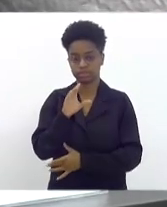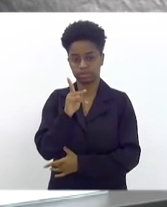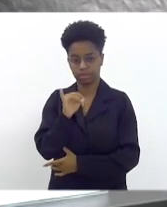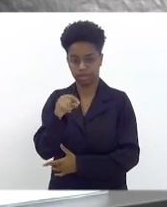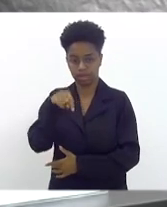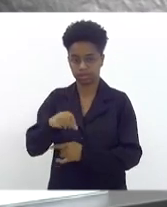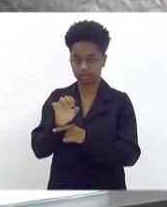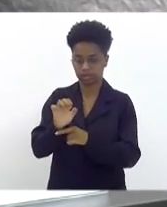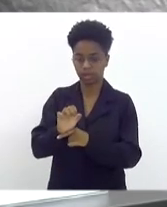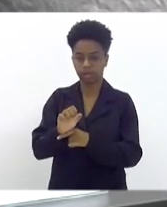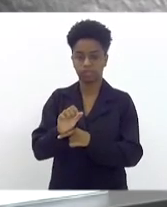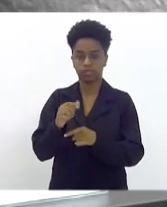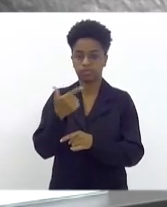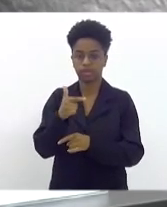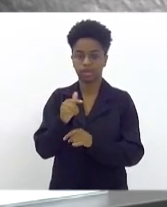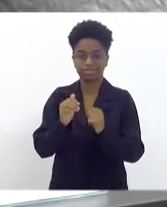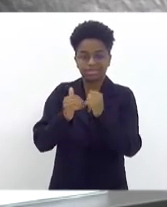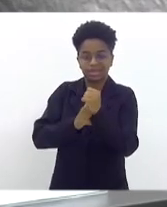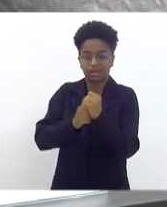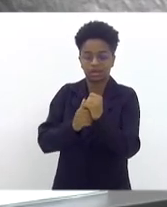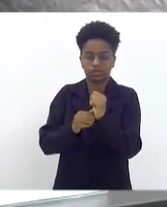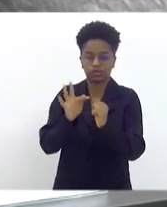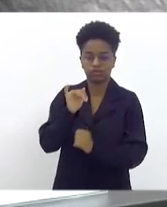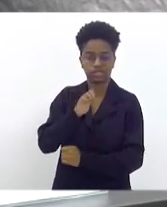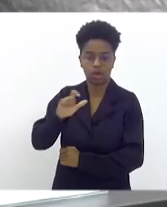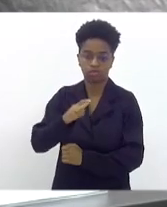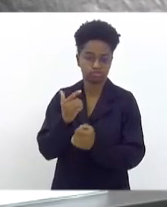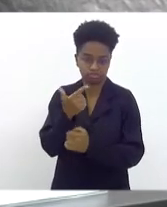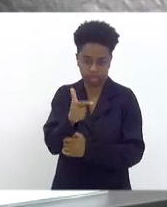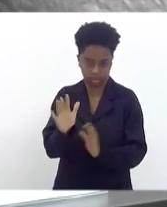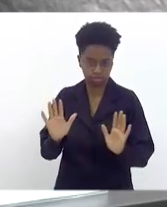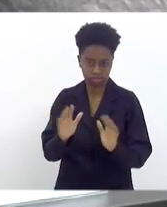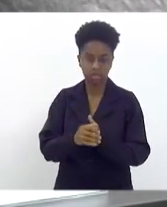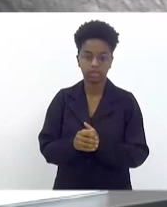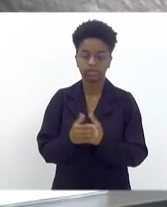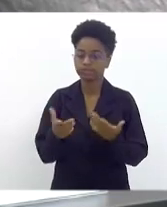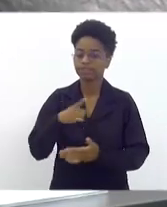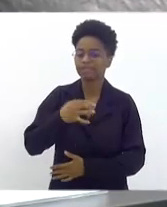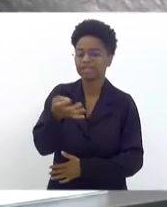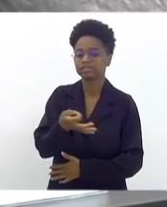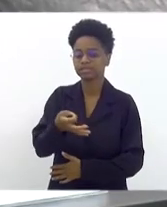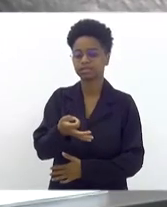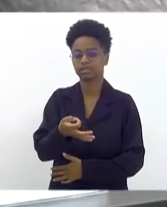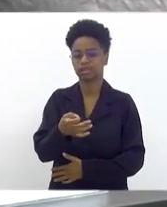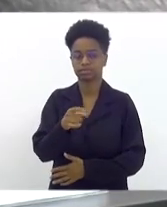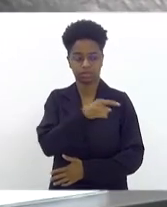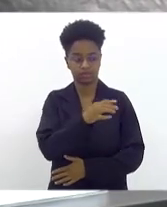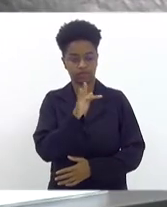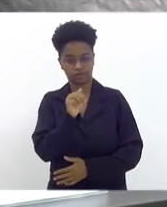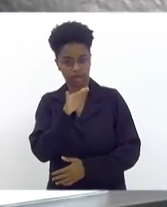estadual, a quebra do sigilo fiscal, né? E eu tenho certeza que o nosso subrelator Fábio